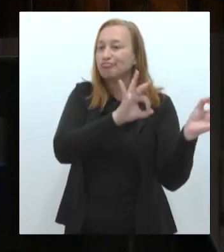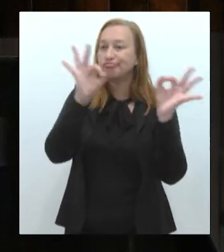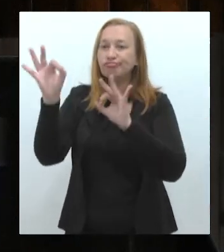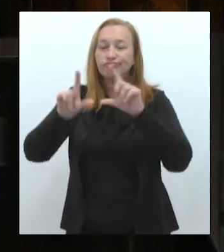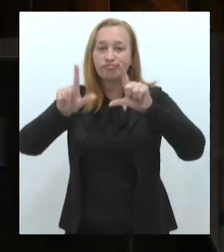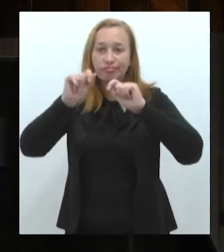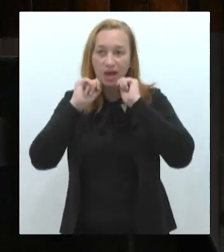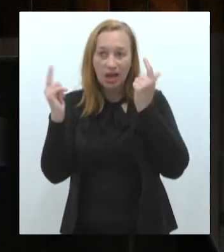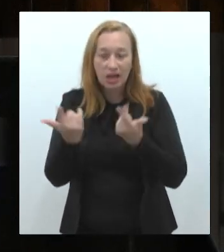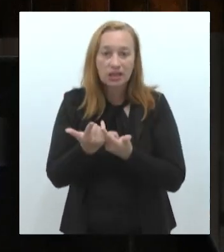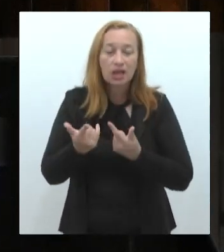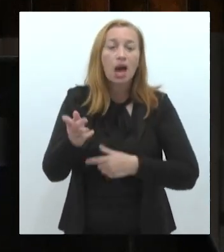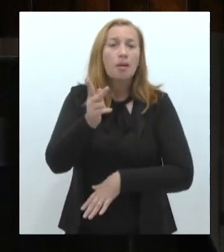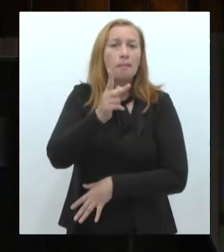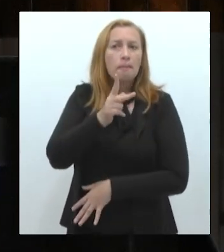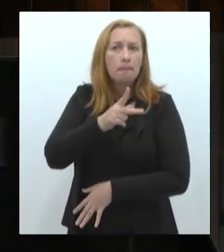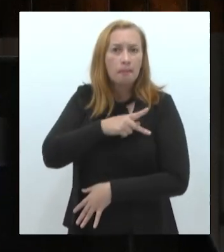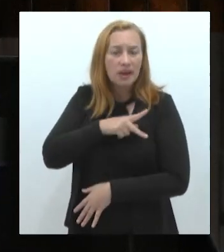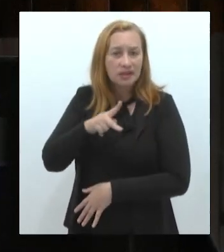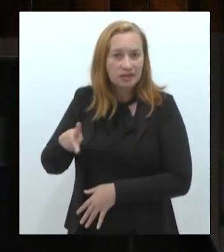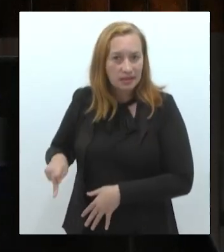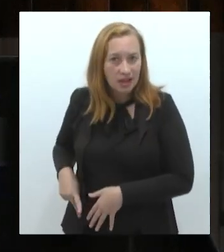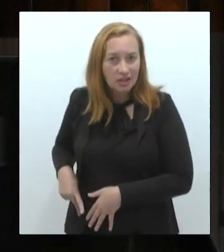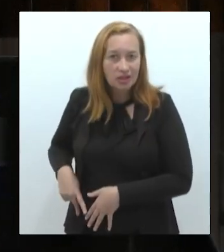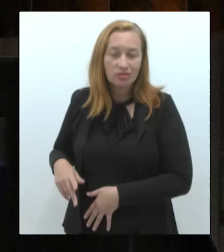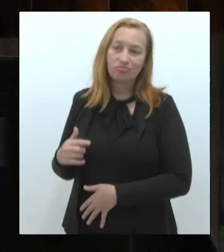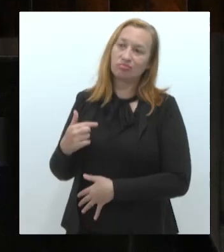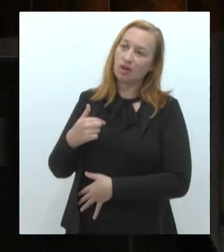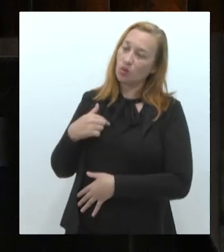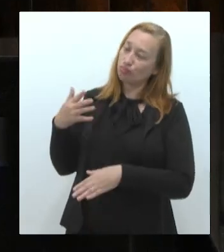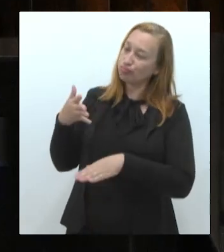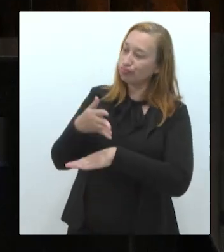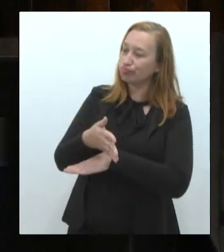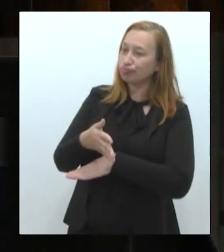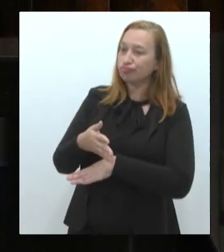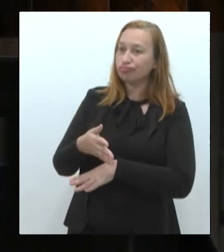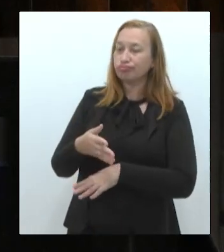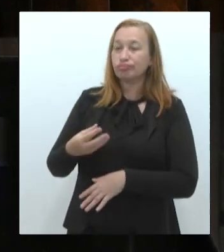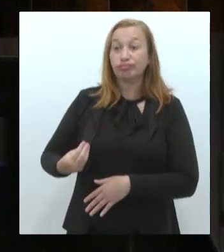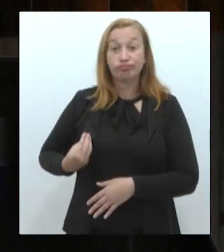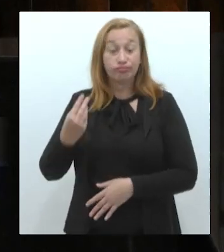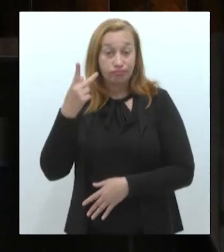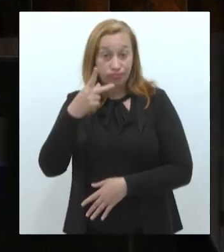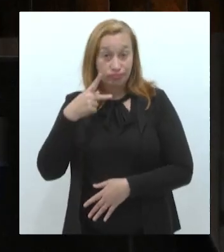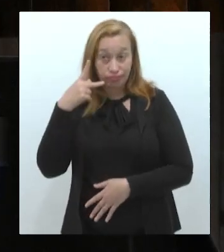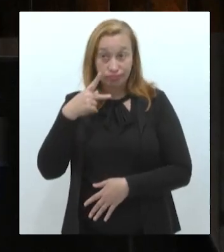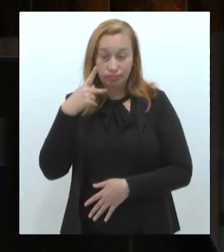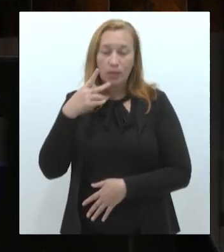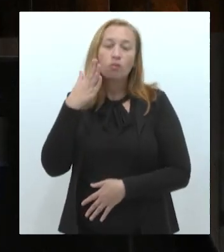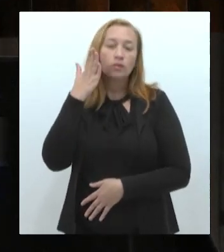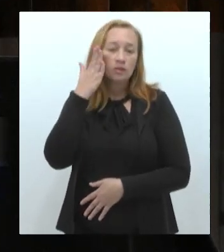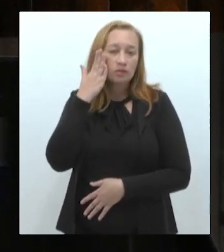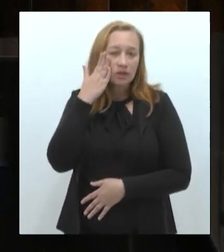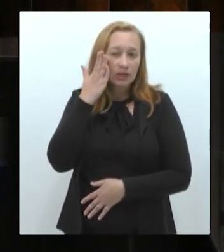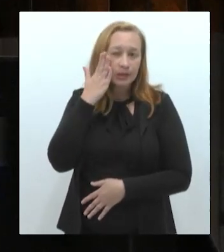Alerj. Presidente, eu quando adentrei a vida pública, eu sabia